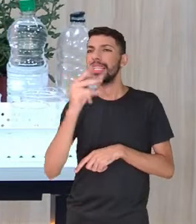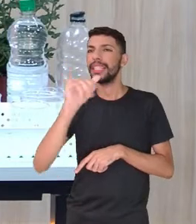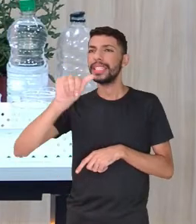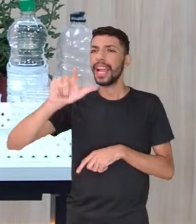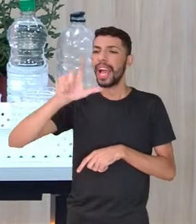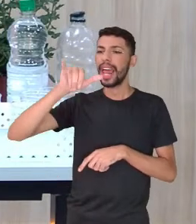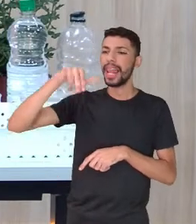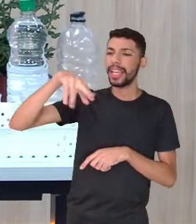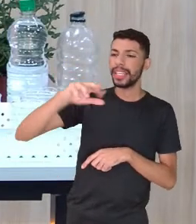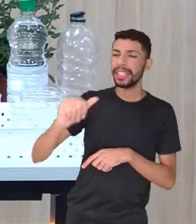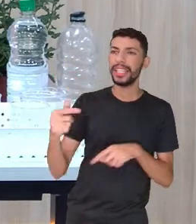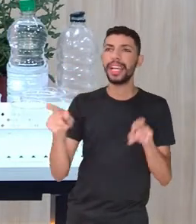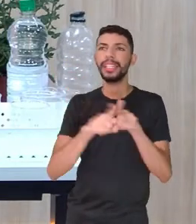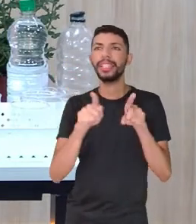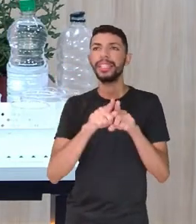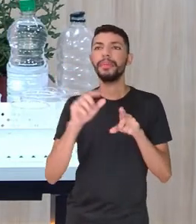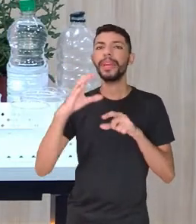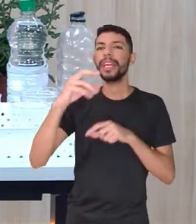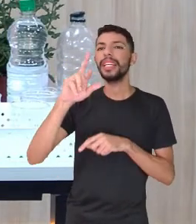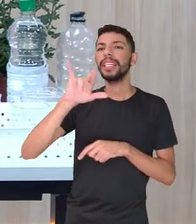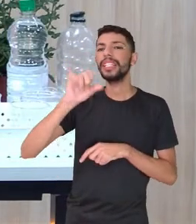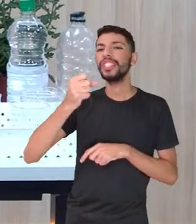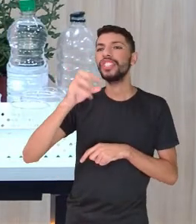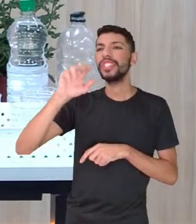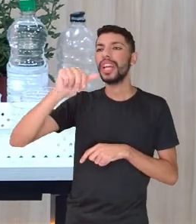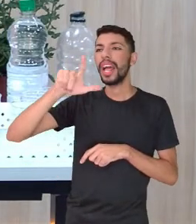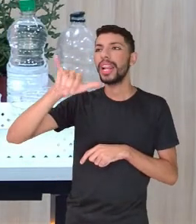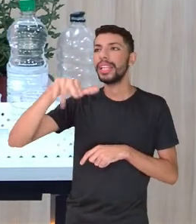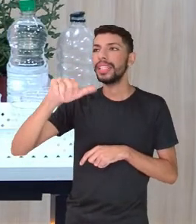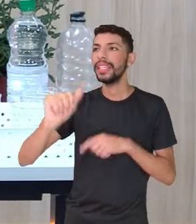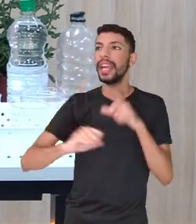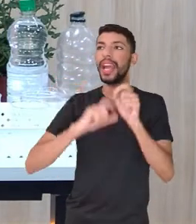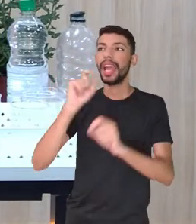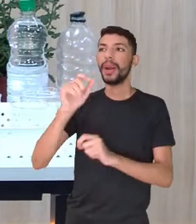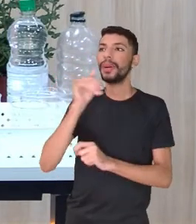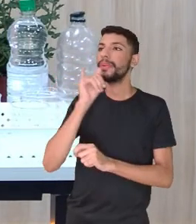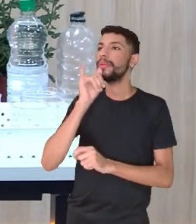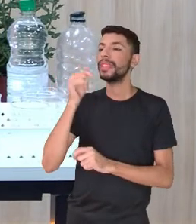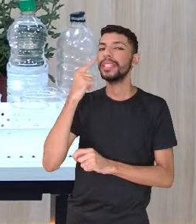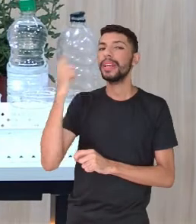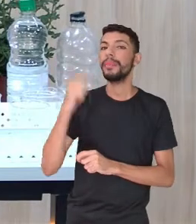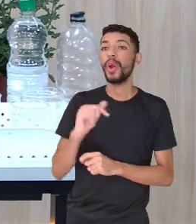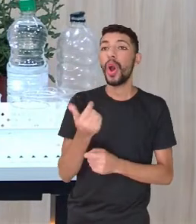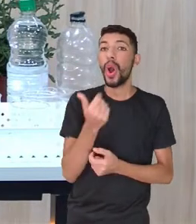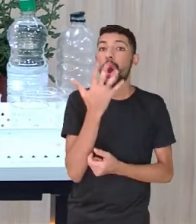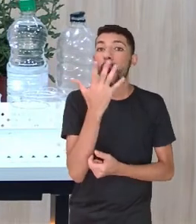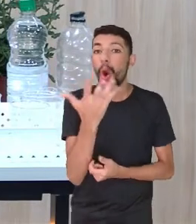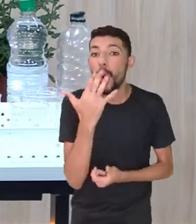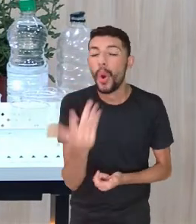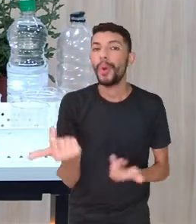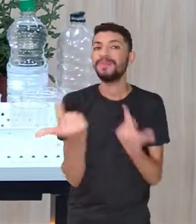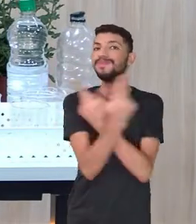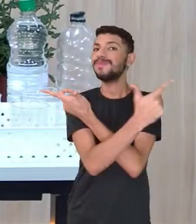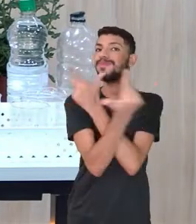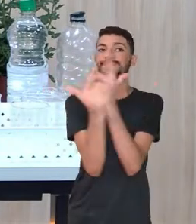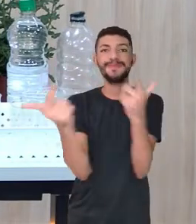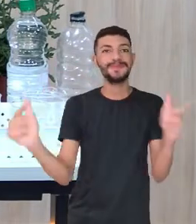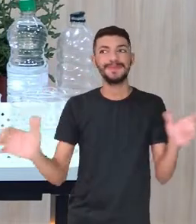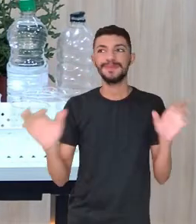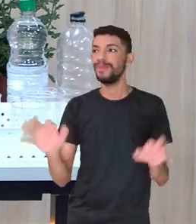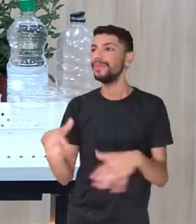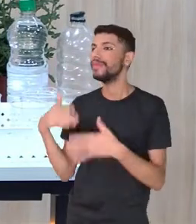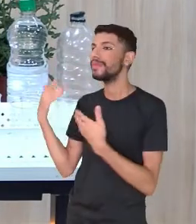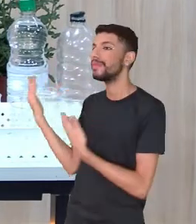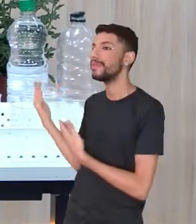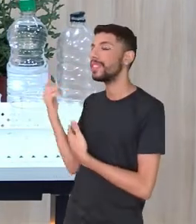ela é transparente. Deixa eu colocar aqui, ó. Vocês conseguem ver, deixa eu ver um objeto,